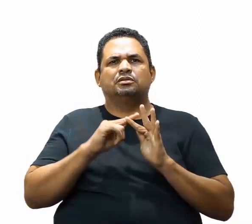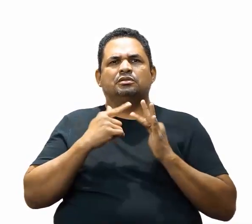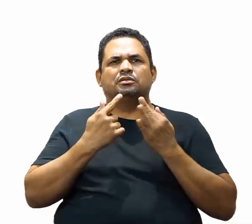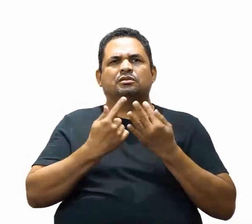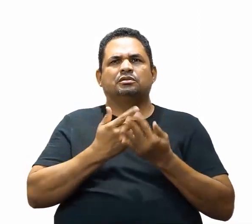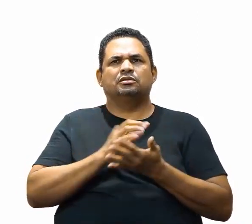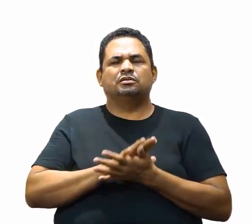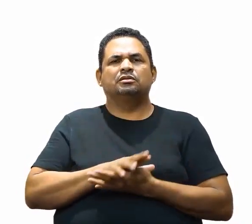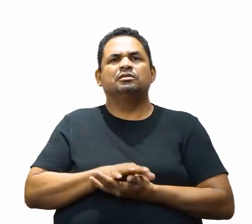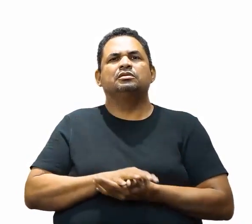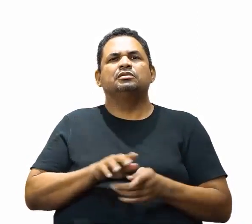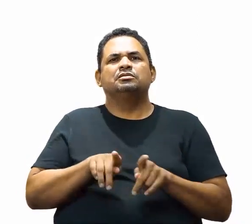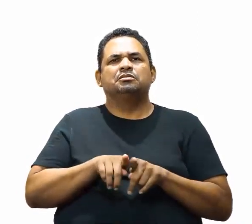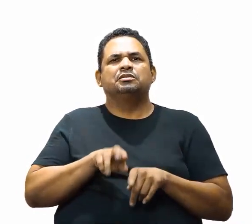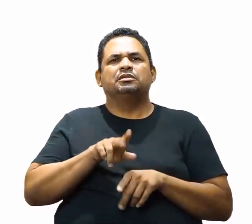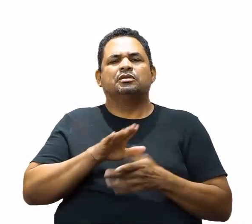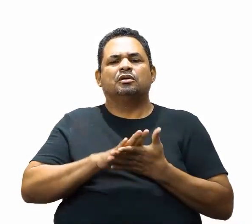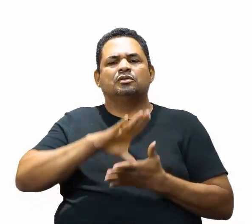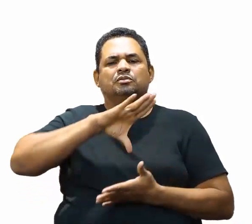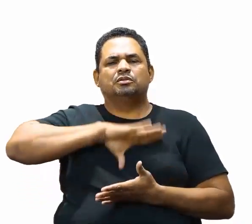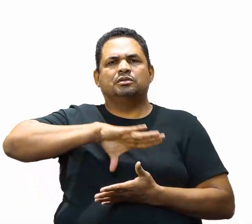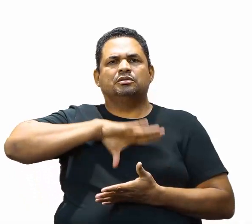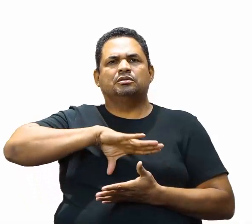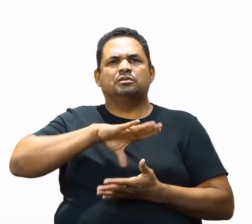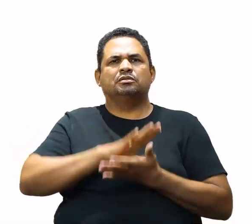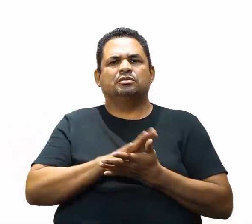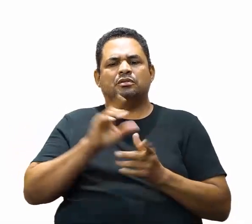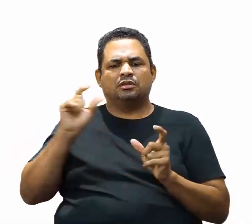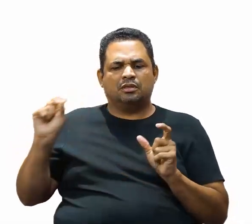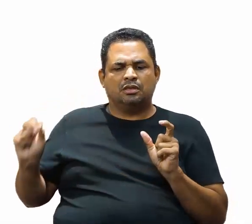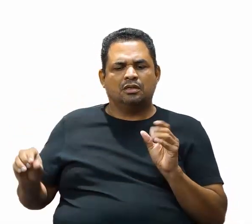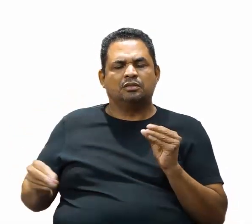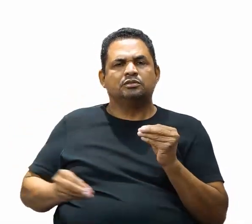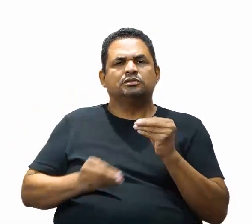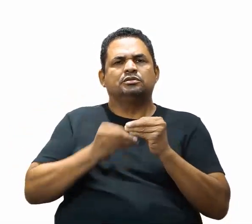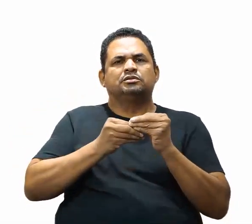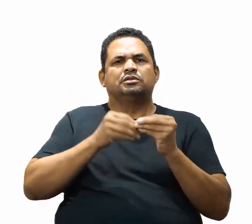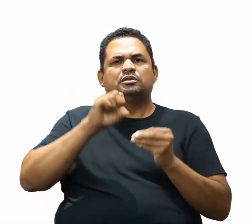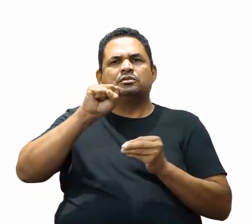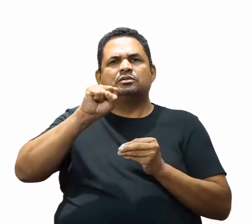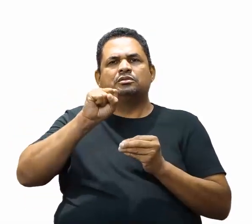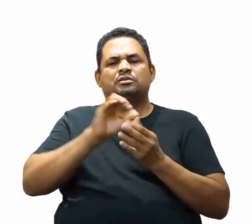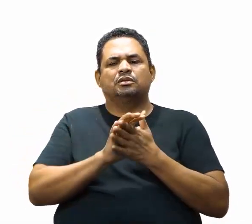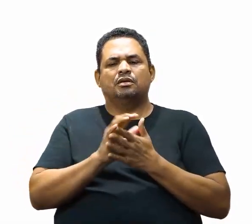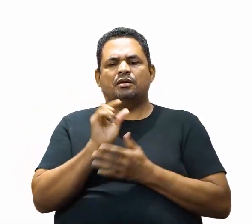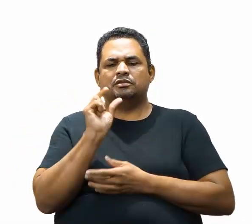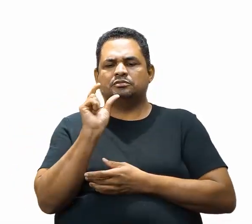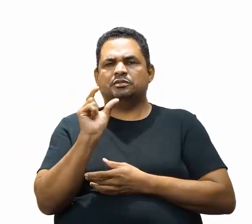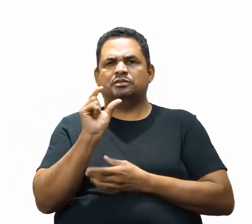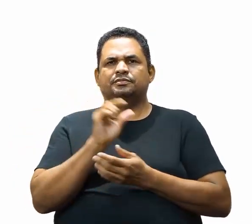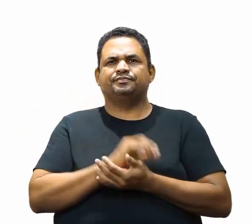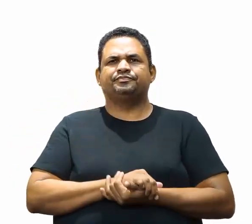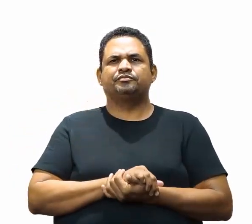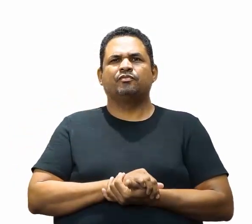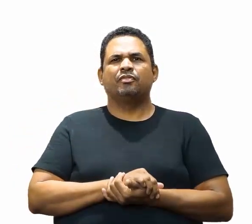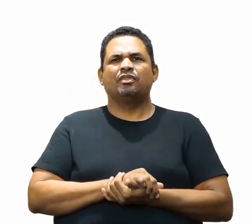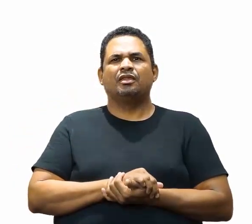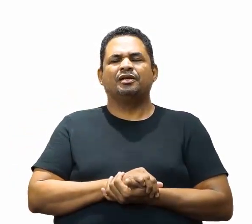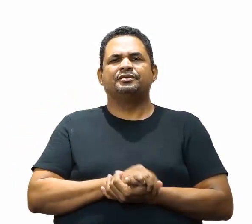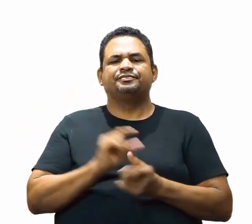mesma da língua portuguesa, é o acréscimo da letra S às palavras. Então, acrescentou a letra